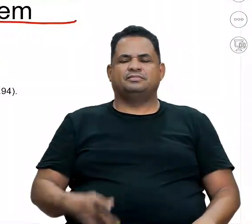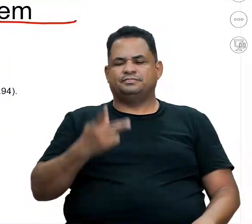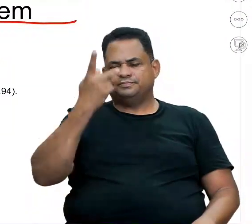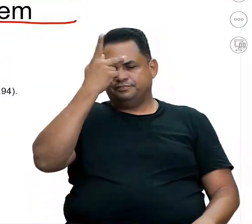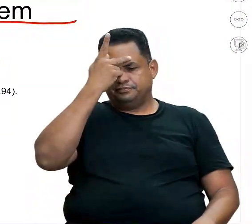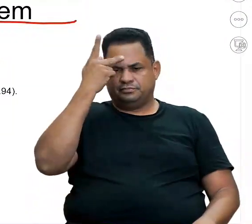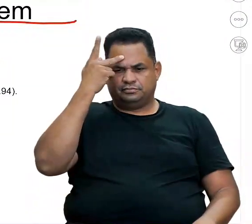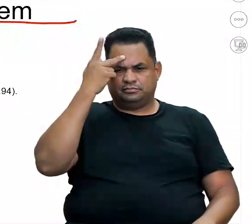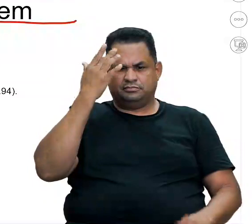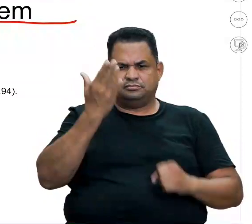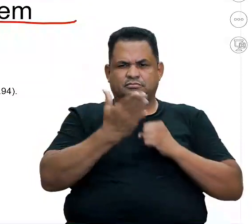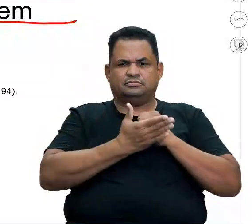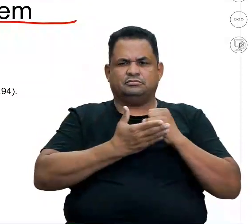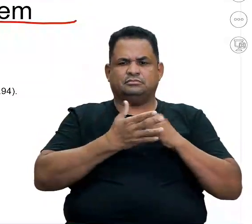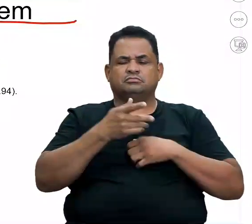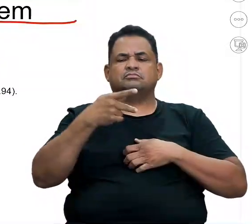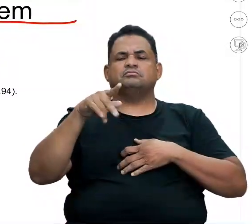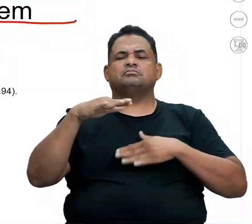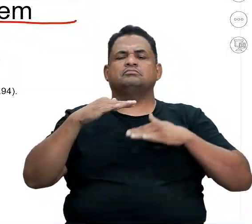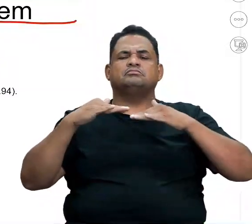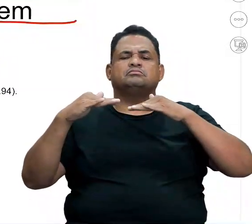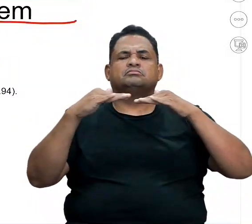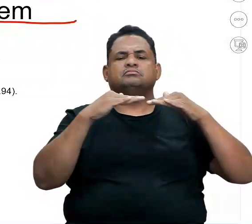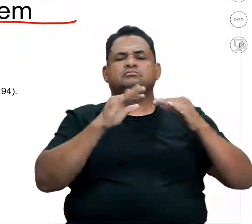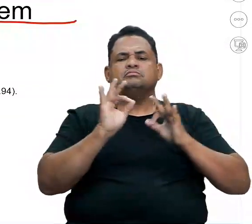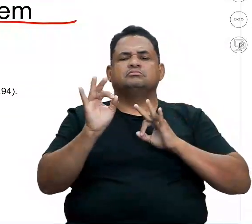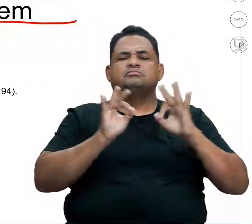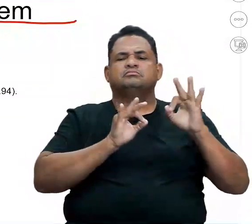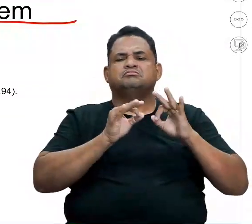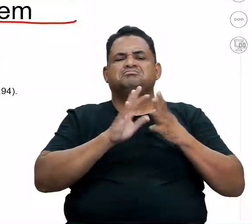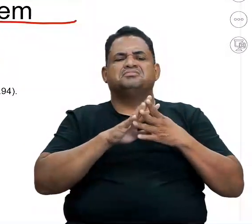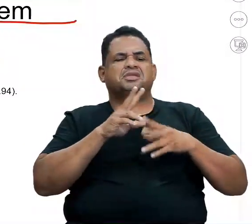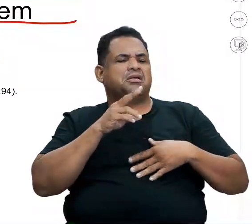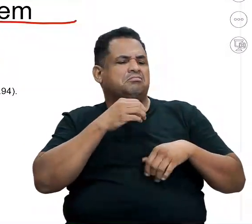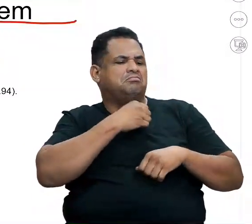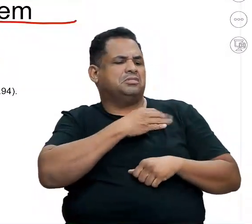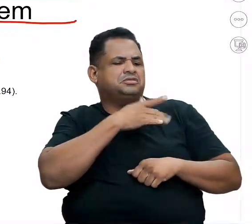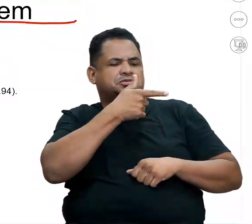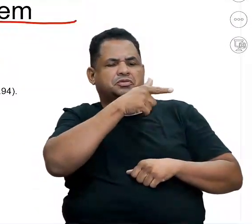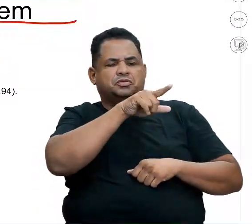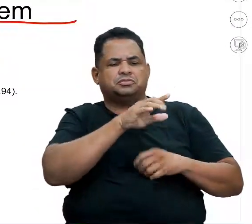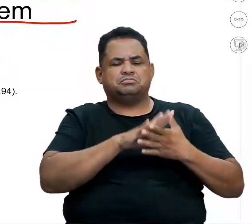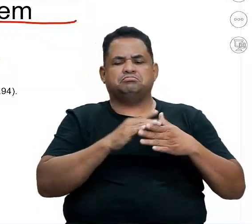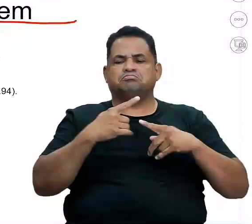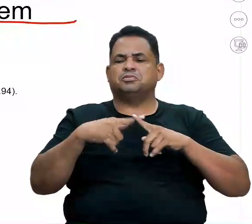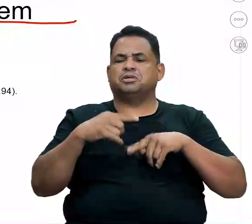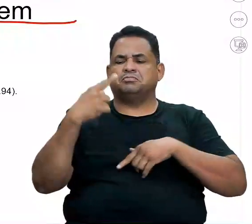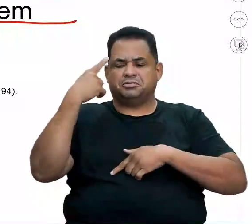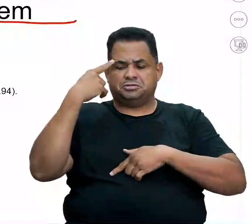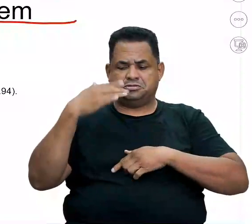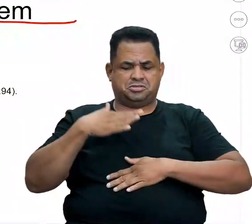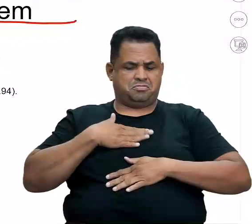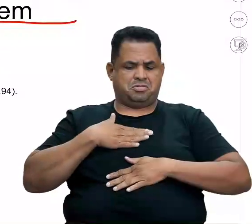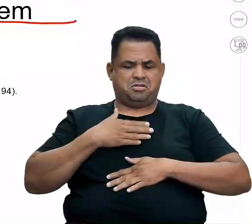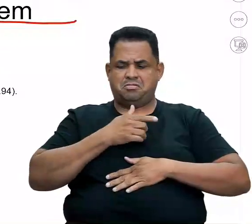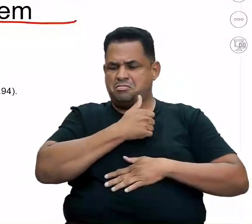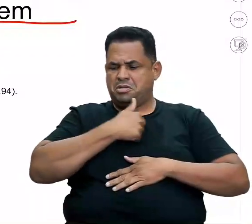se baseia no seu padrão e vai criando estereótipos do outro porque ela considera que o seu padrão é o jeito certo de